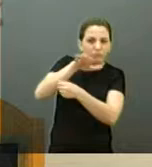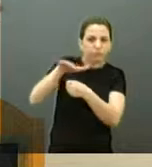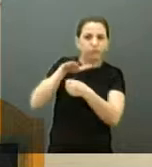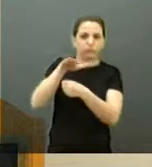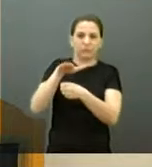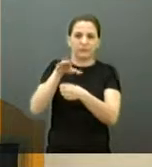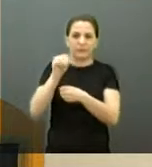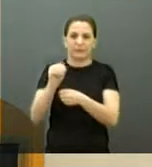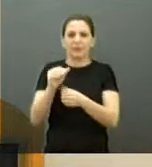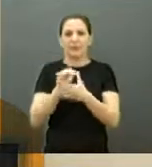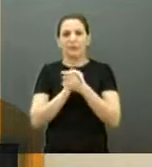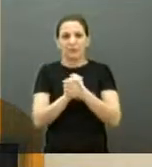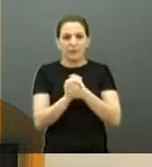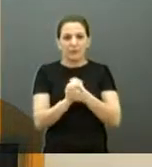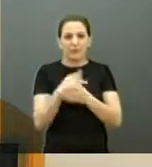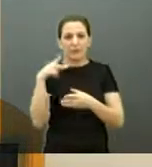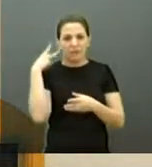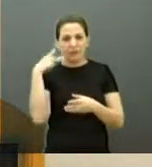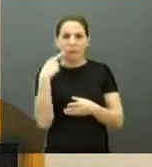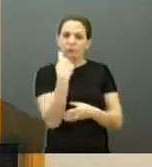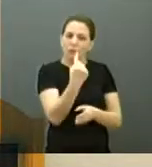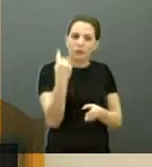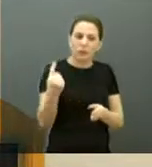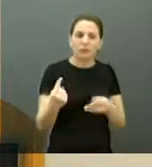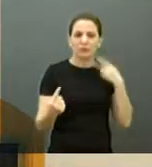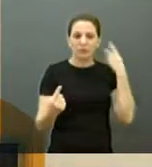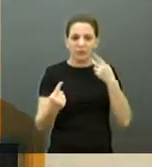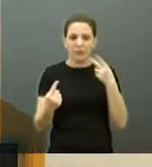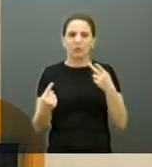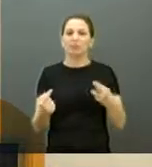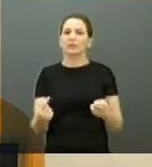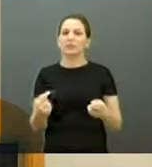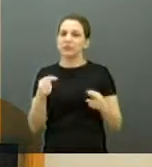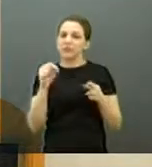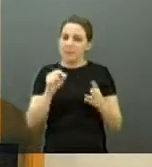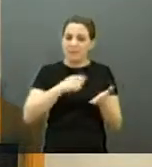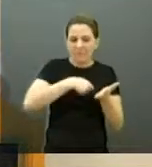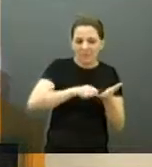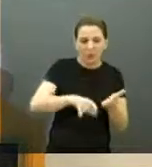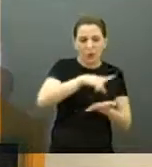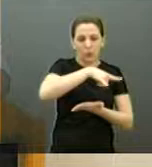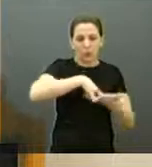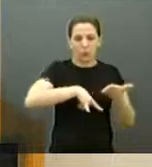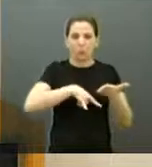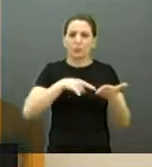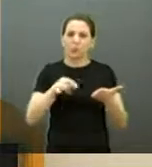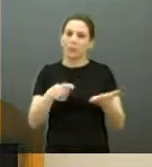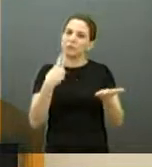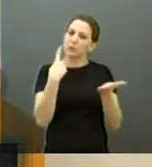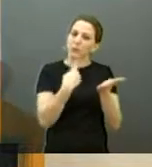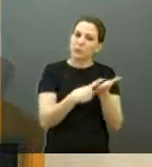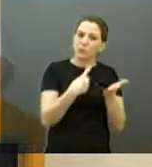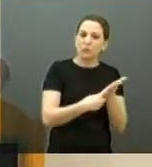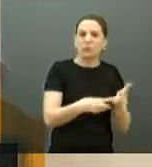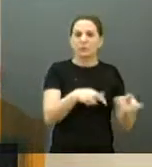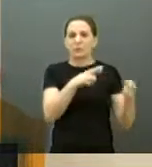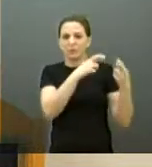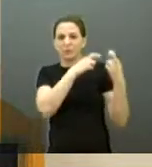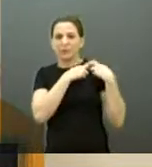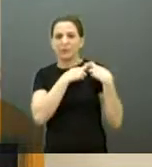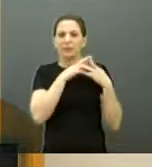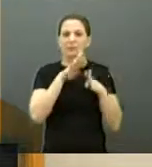Então, parabéns, vereador, e aos demais vereadores que se comprometeram, assinaram para que a gente possa cumprir com o nosso papel